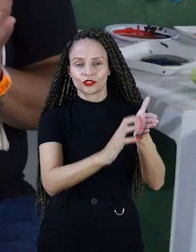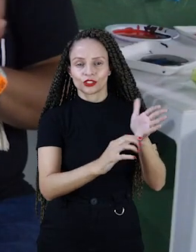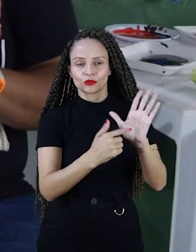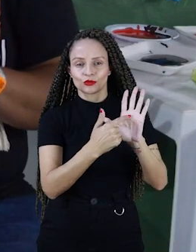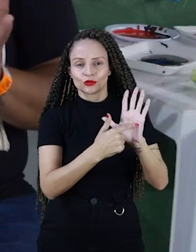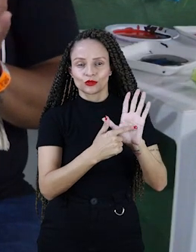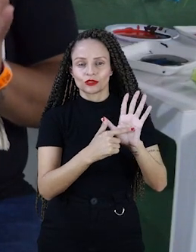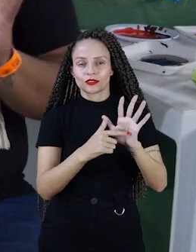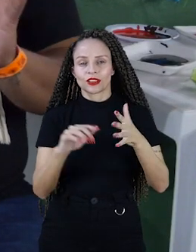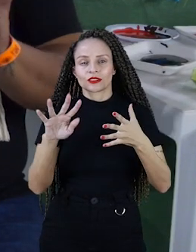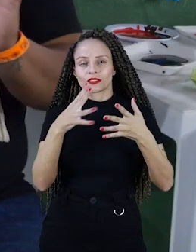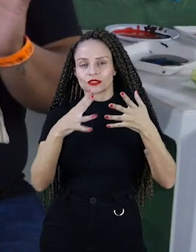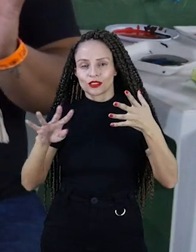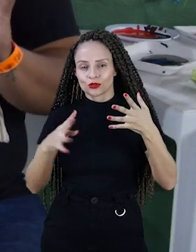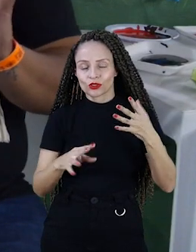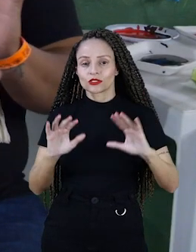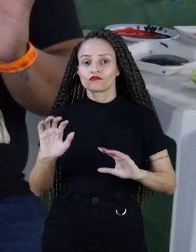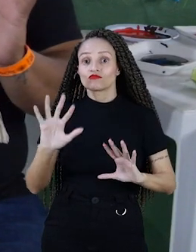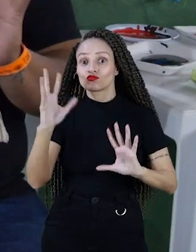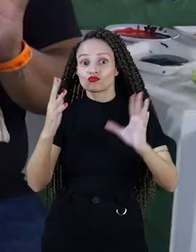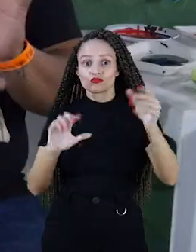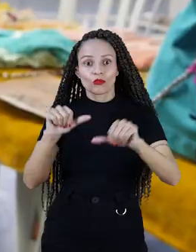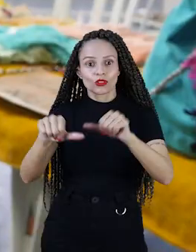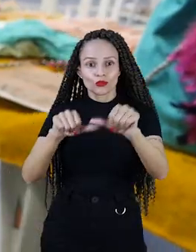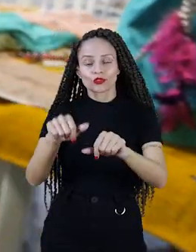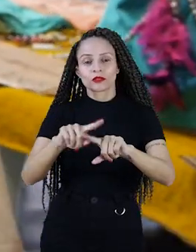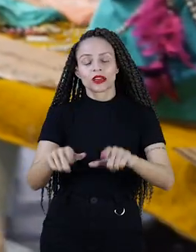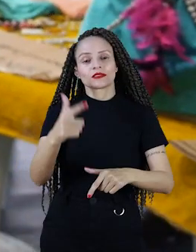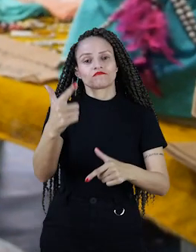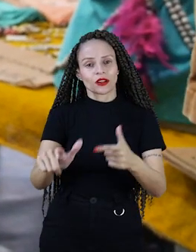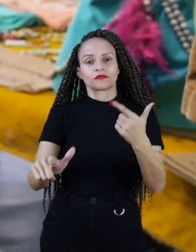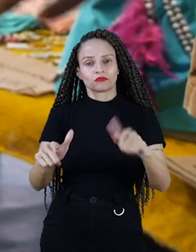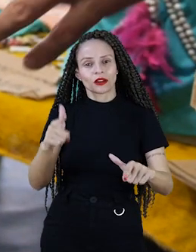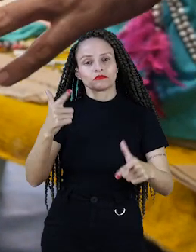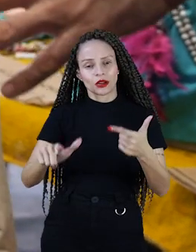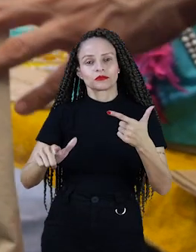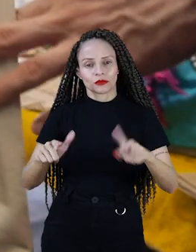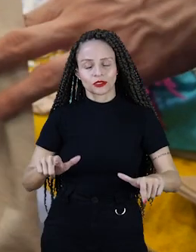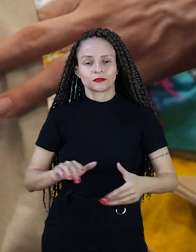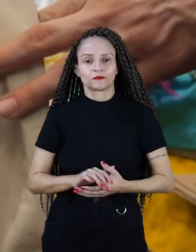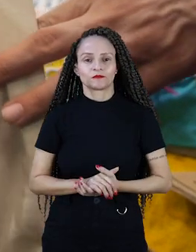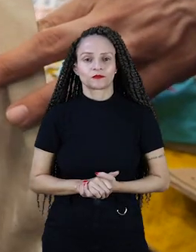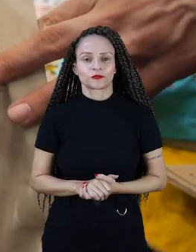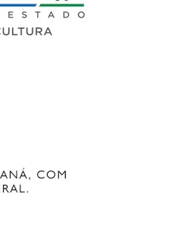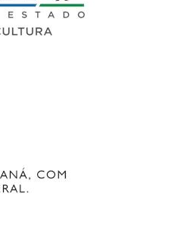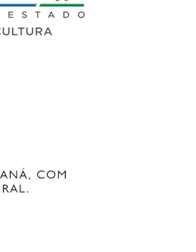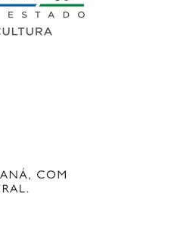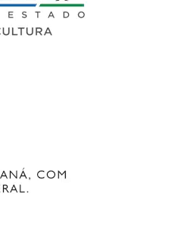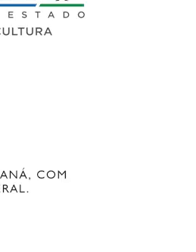o grafismo das estações, ou seja, tudo vai mudando, mas tudo vai se repetindo, né? O grafismo nas camisetas.